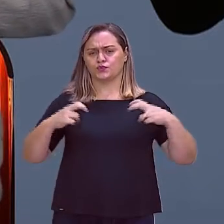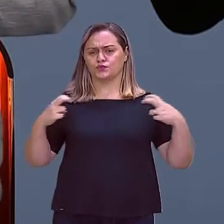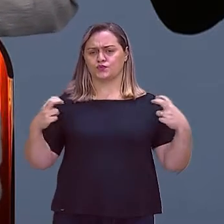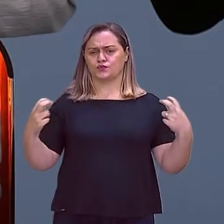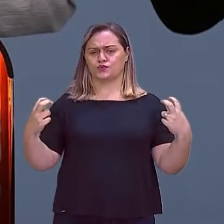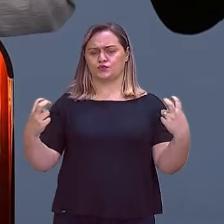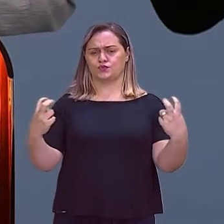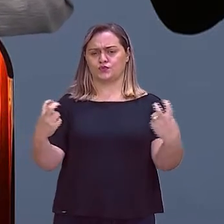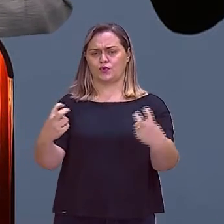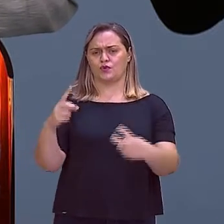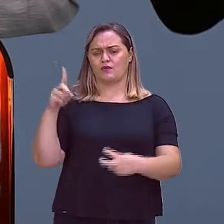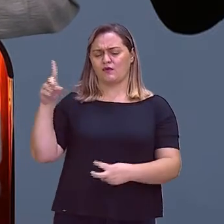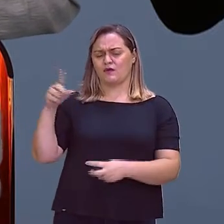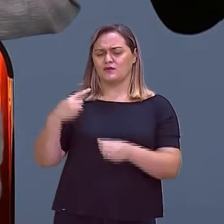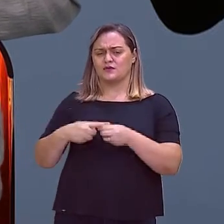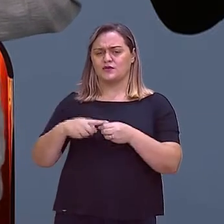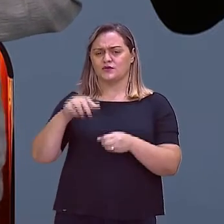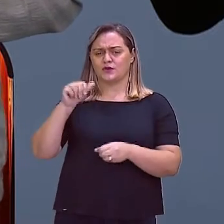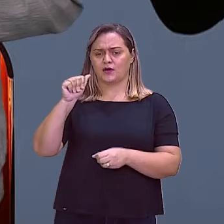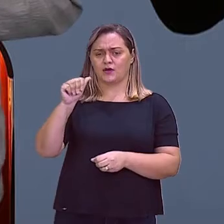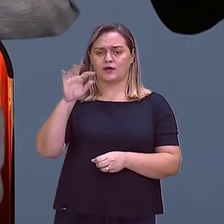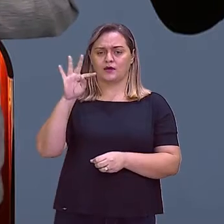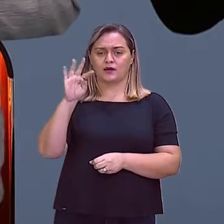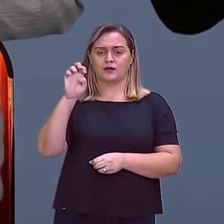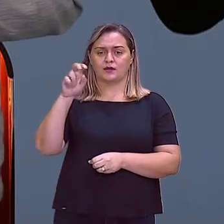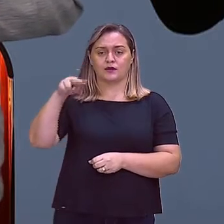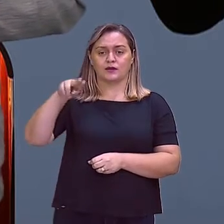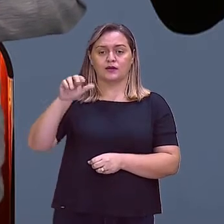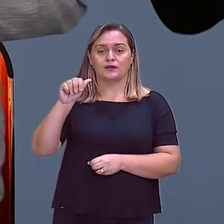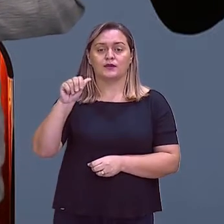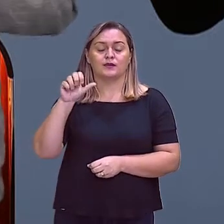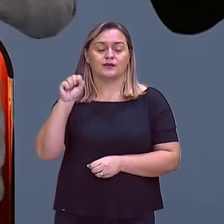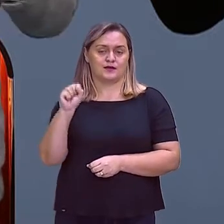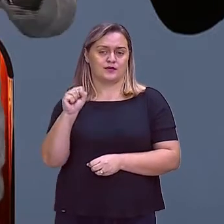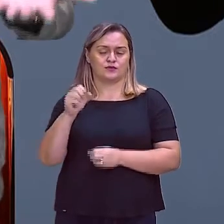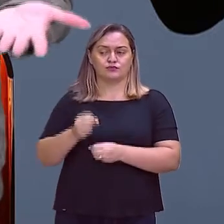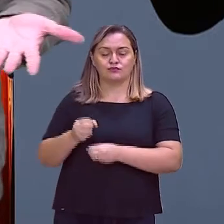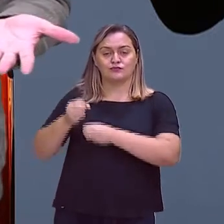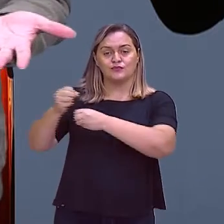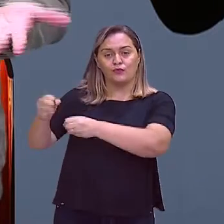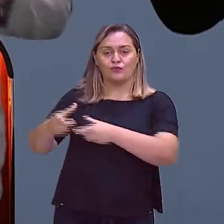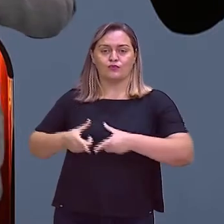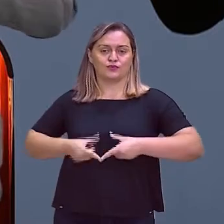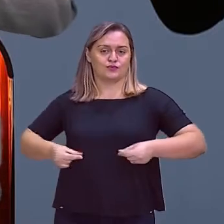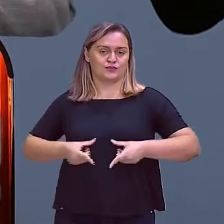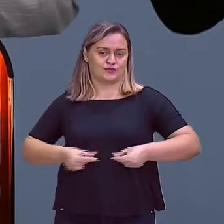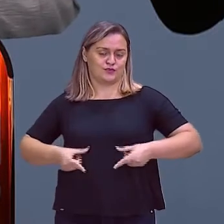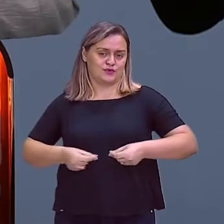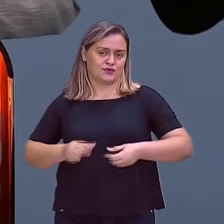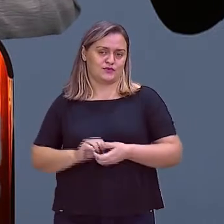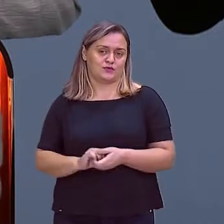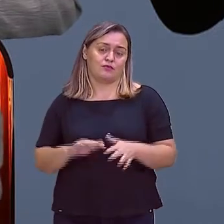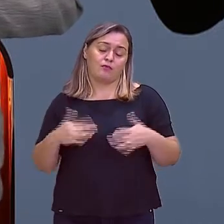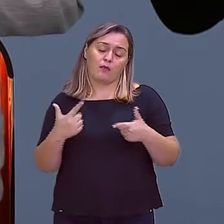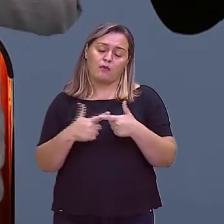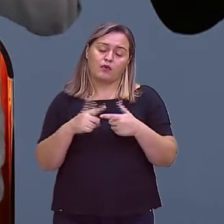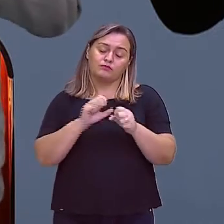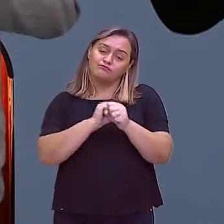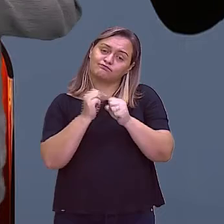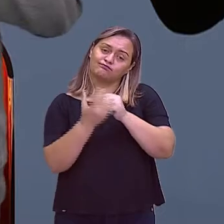Panathinaiko em Atenas, quando a chama foi entregue aos japoneses. Devido à pandemia do